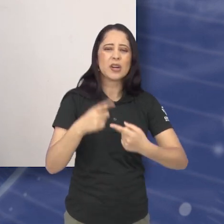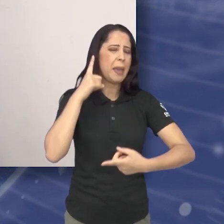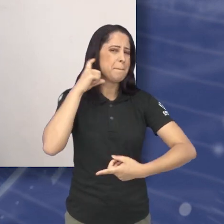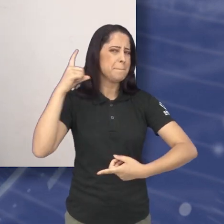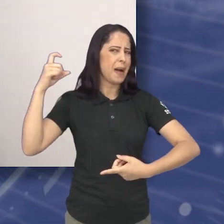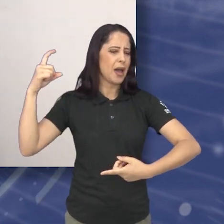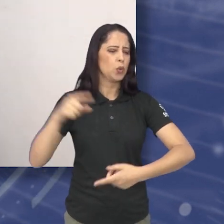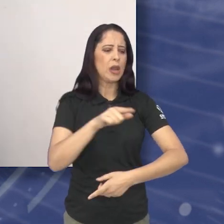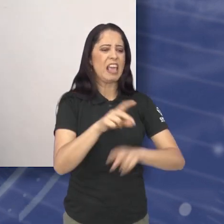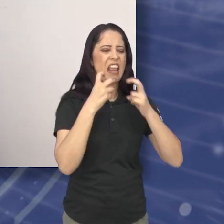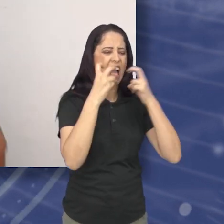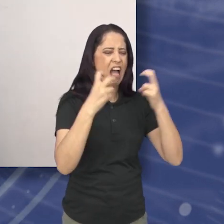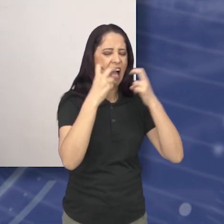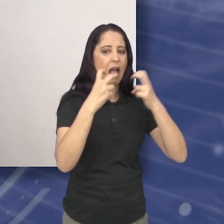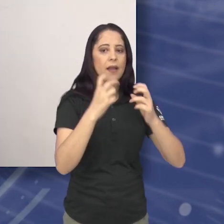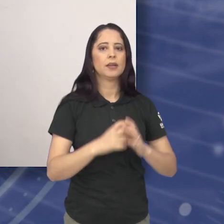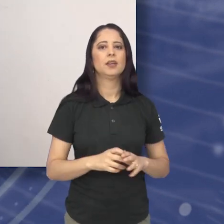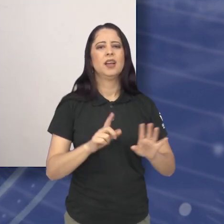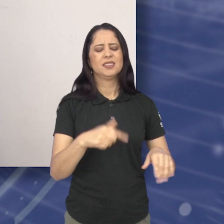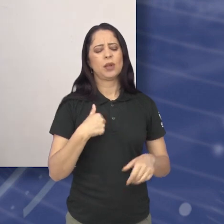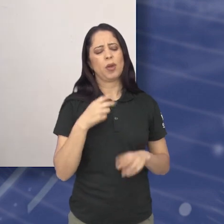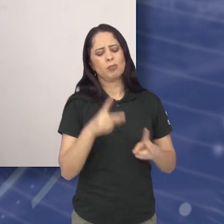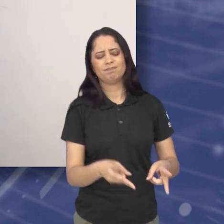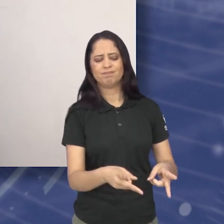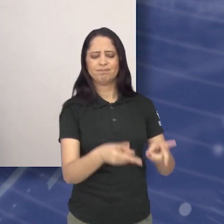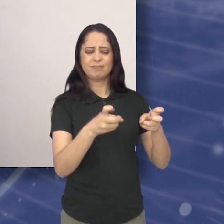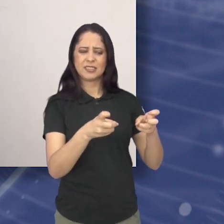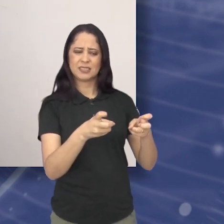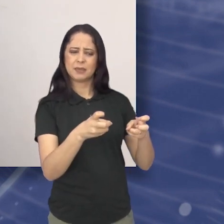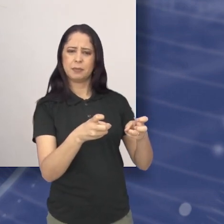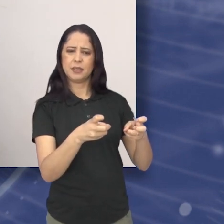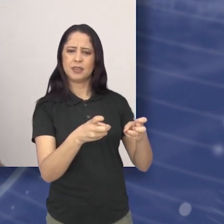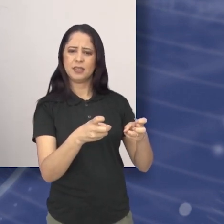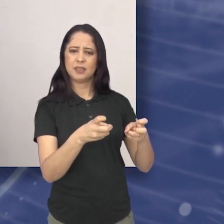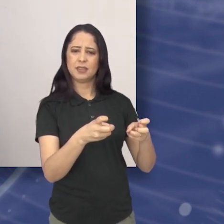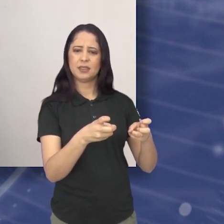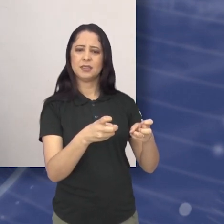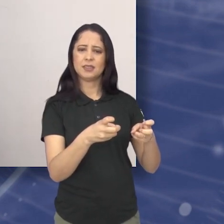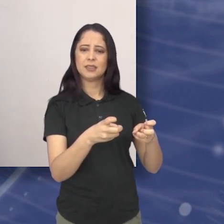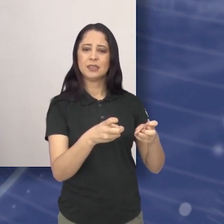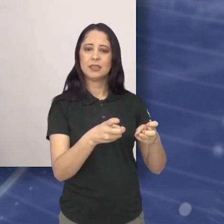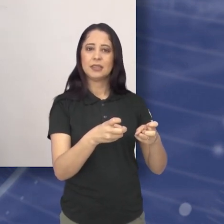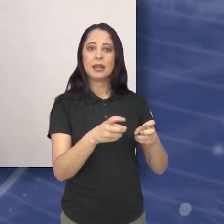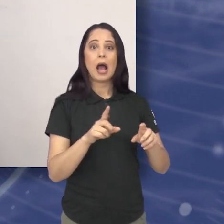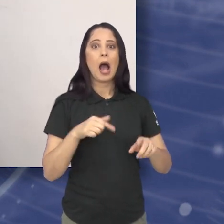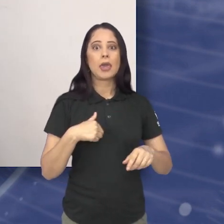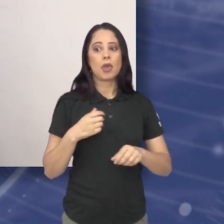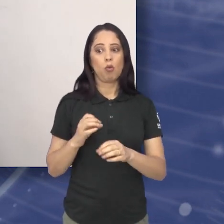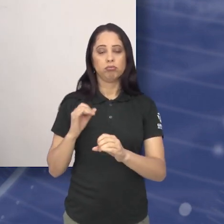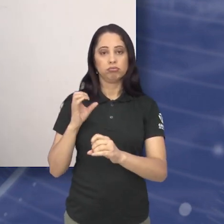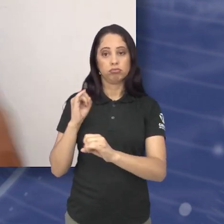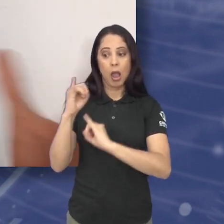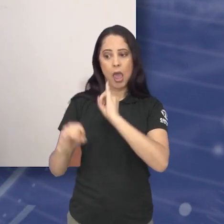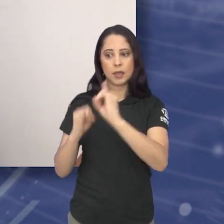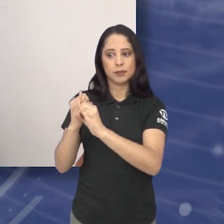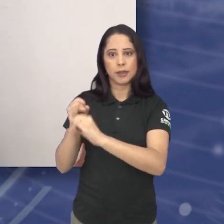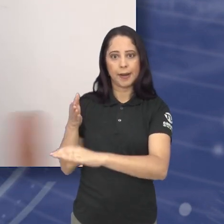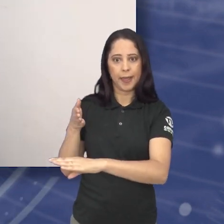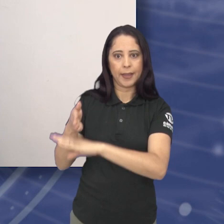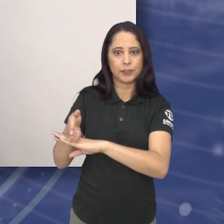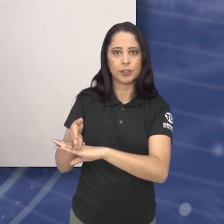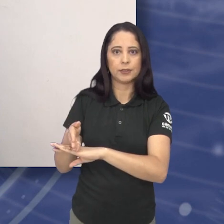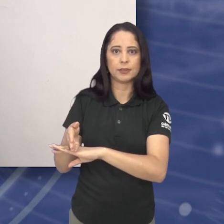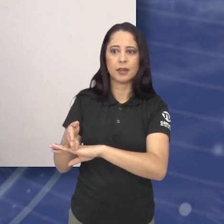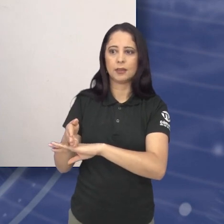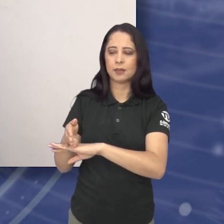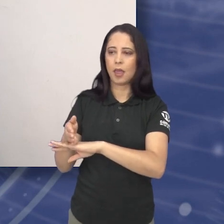aí, nisso, já foi caindo, assim, aquele medo, aquela preocupação, e aí eu fui para a internet, e a internet é um mar